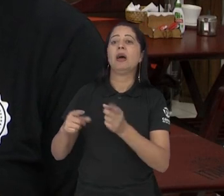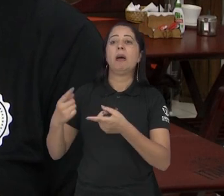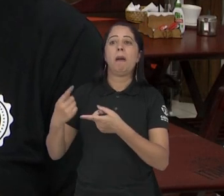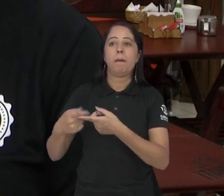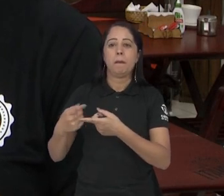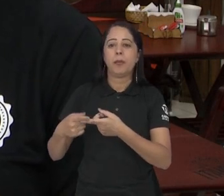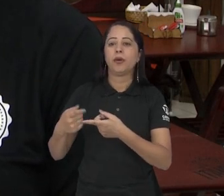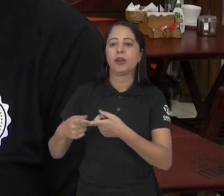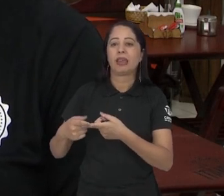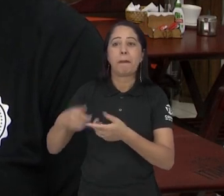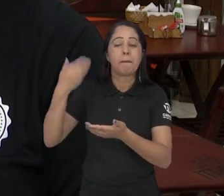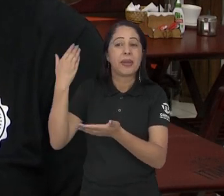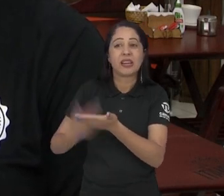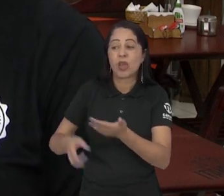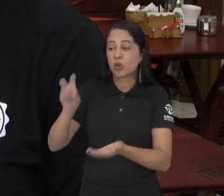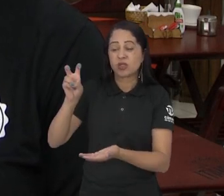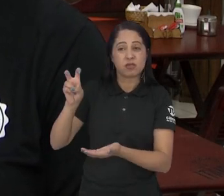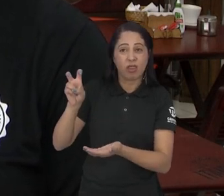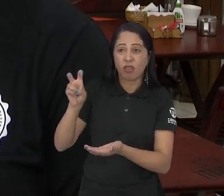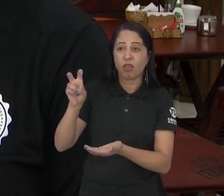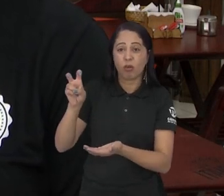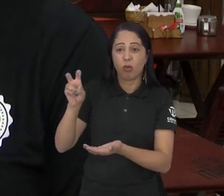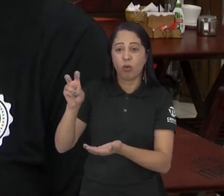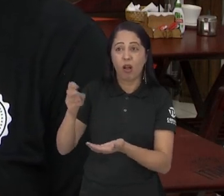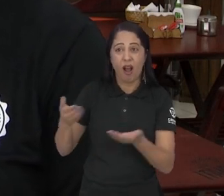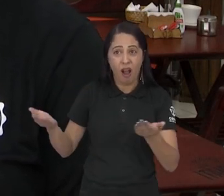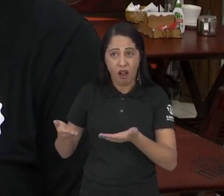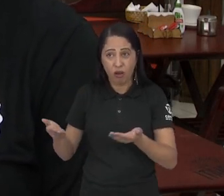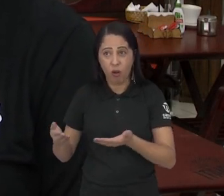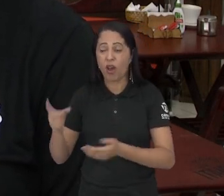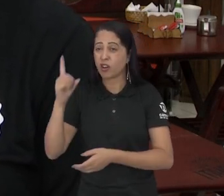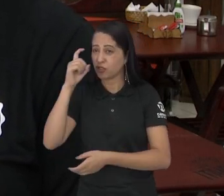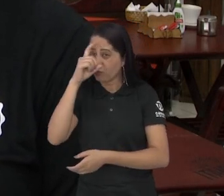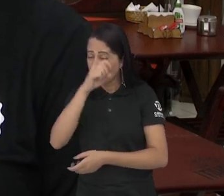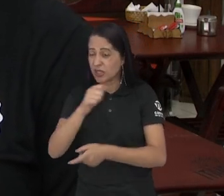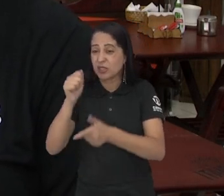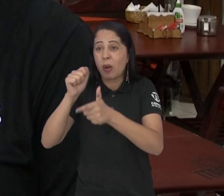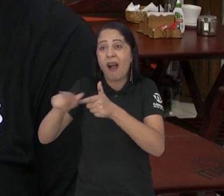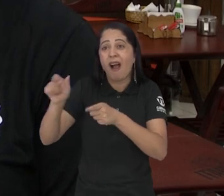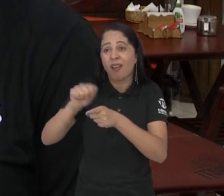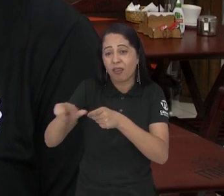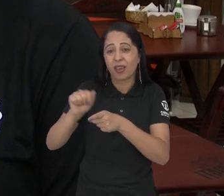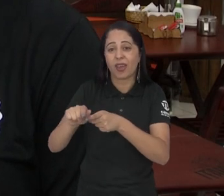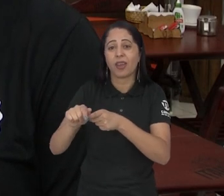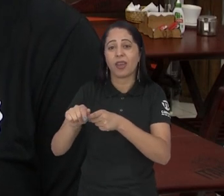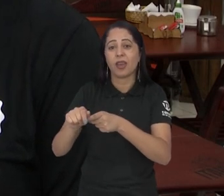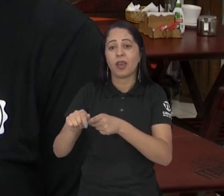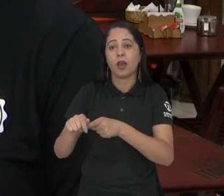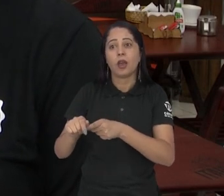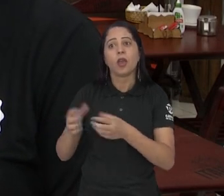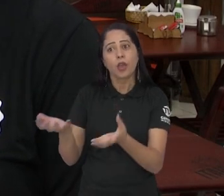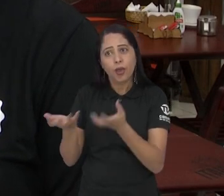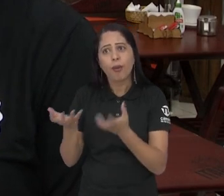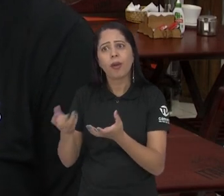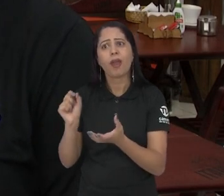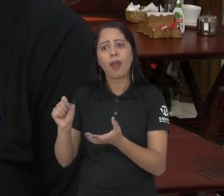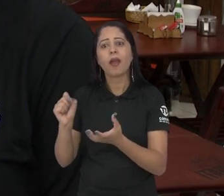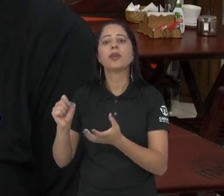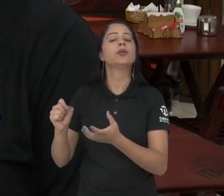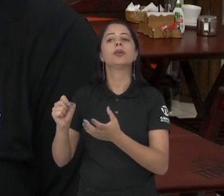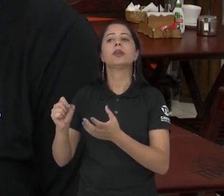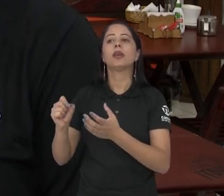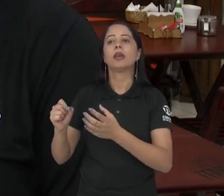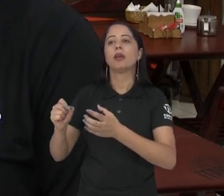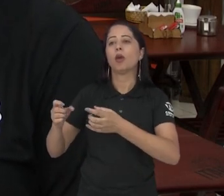só minha a gente tem aqui o café numa Galeria né bastante lojista essa Galeria em se perdeu cinco lojas hoje ainda tem dificuldades sobre locação